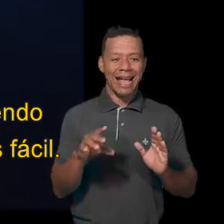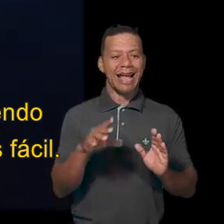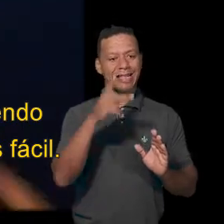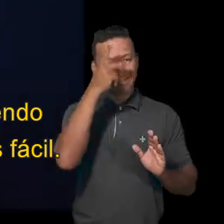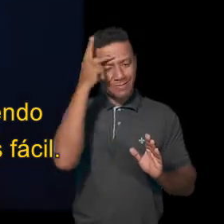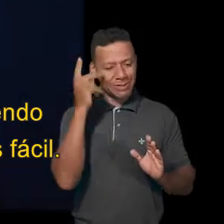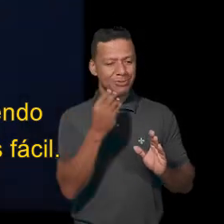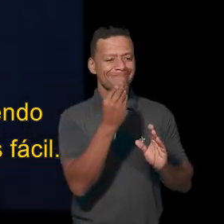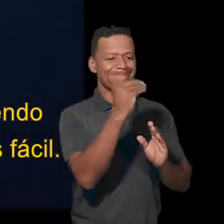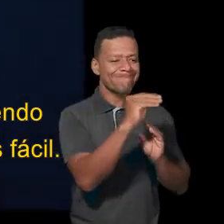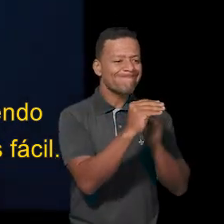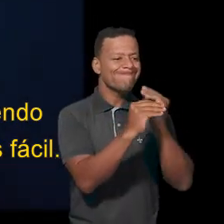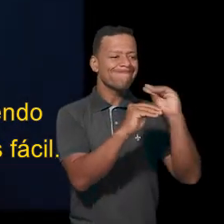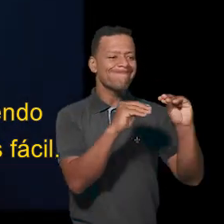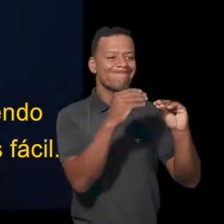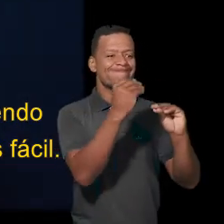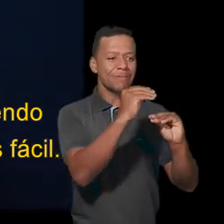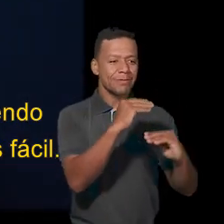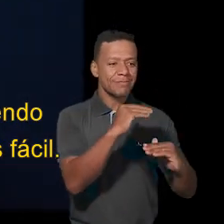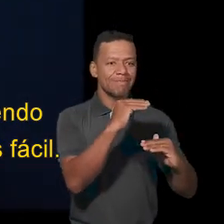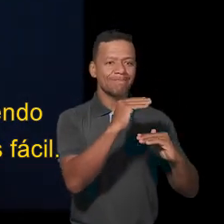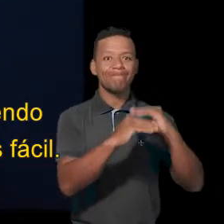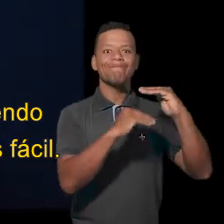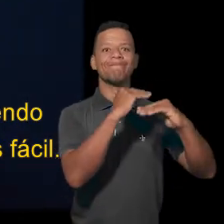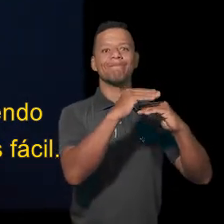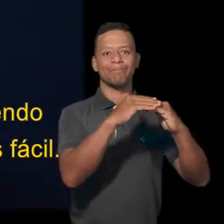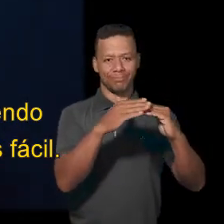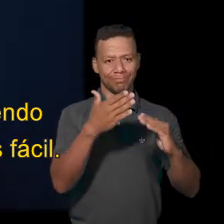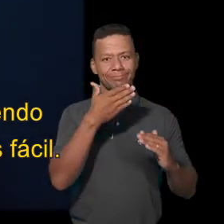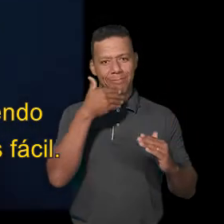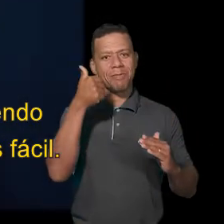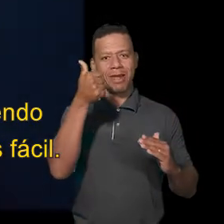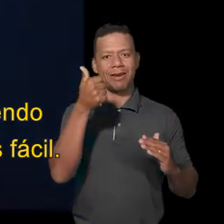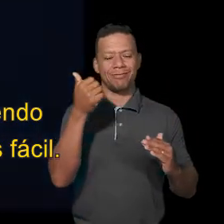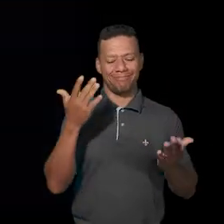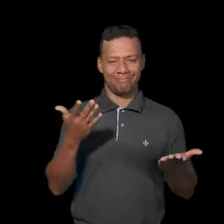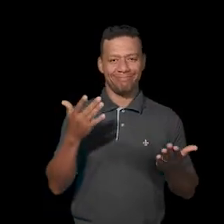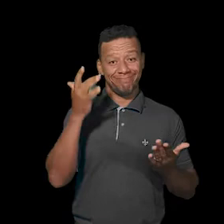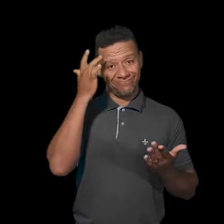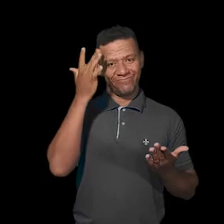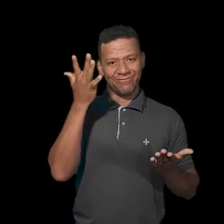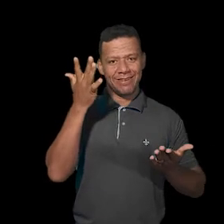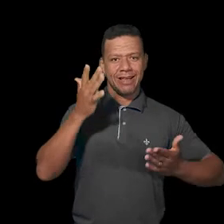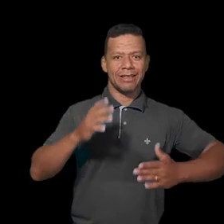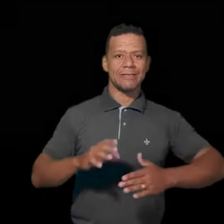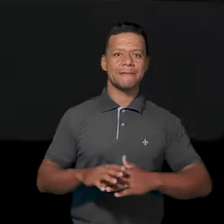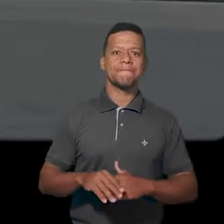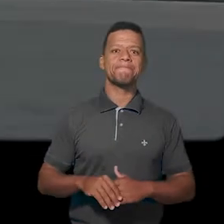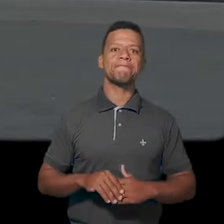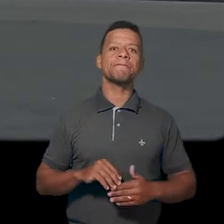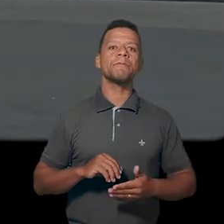aqui e ali, que poderia ser um pouco mais fácil.